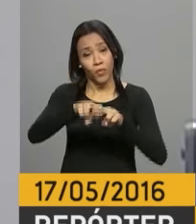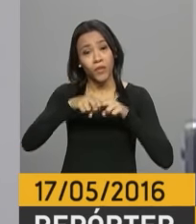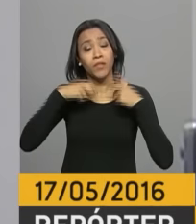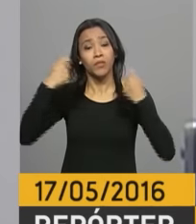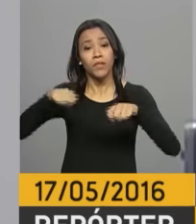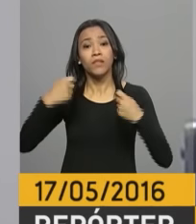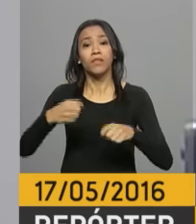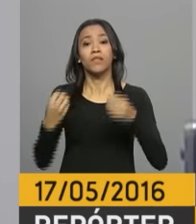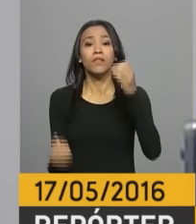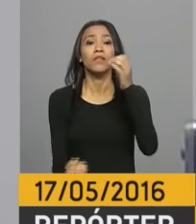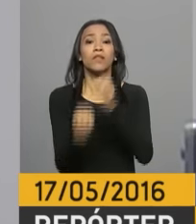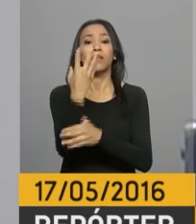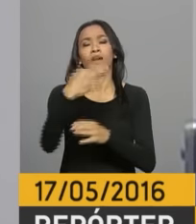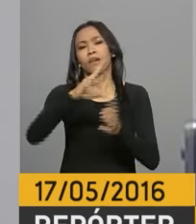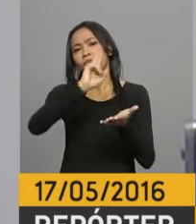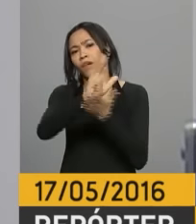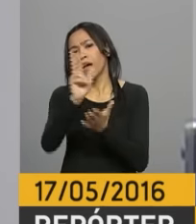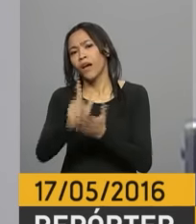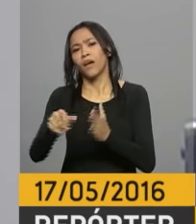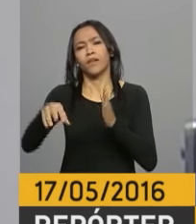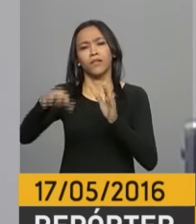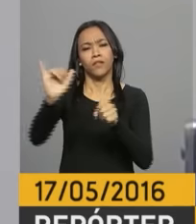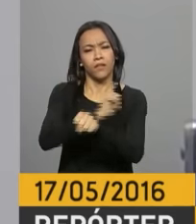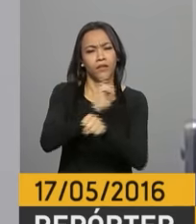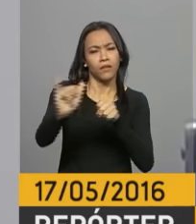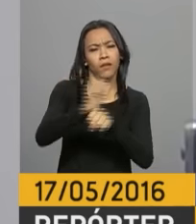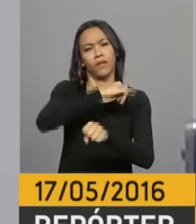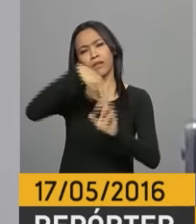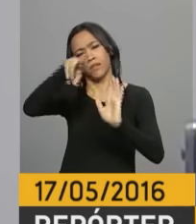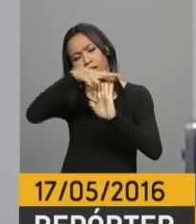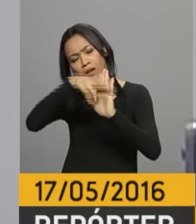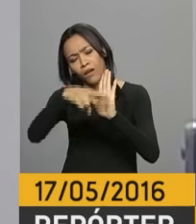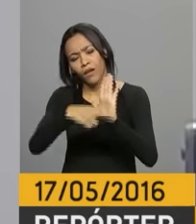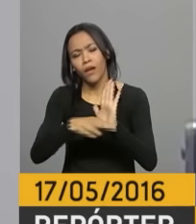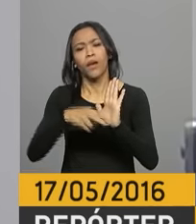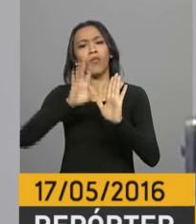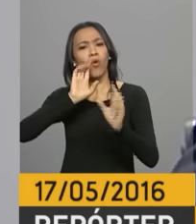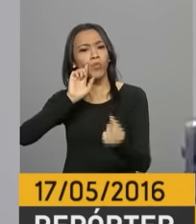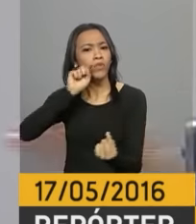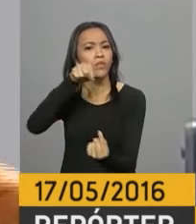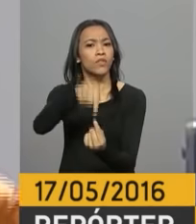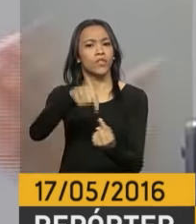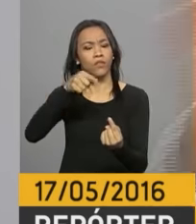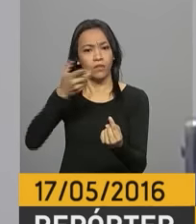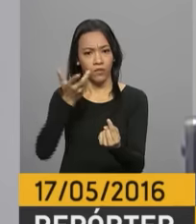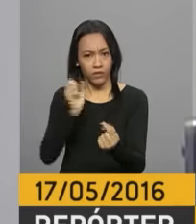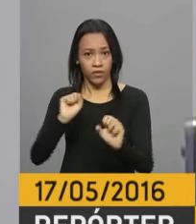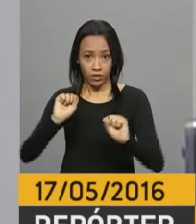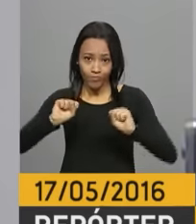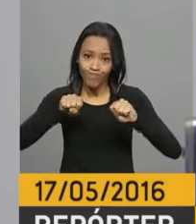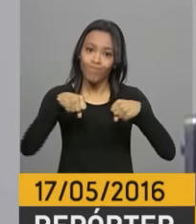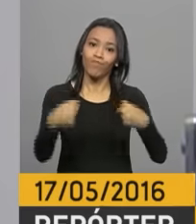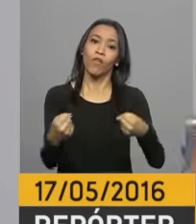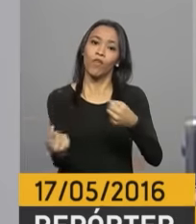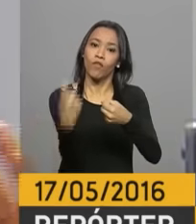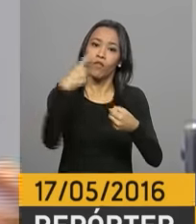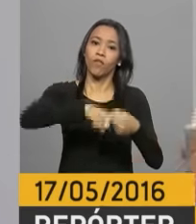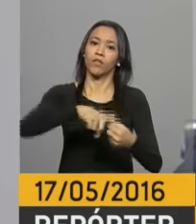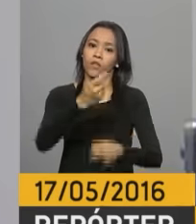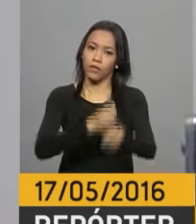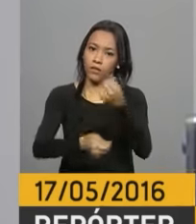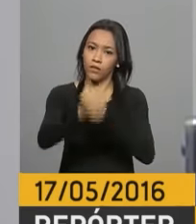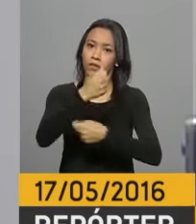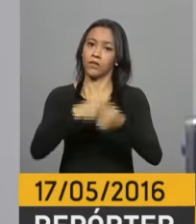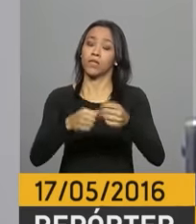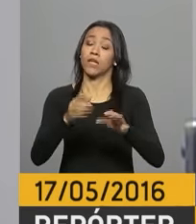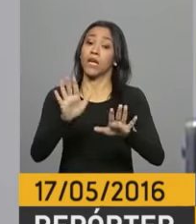vão levar a essa direção. Eu acho prematuro, portanto, que antes de sequer termos anunciado a meta, antes